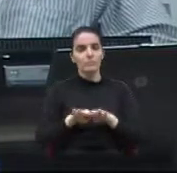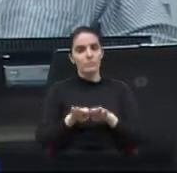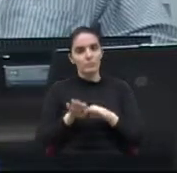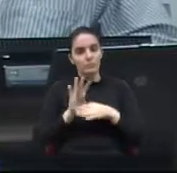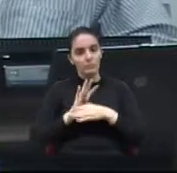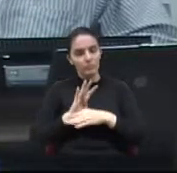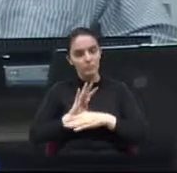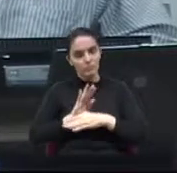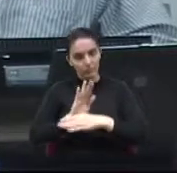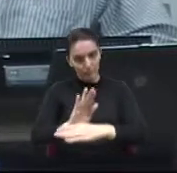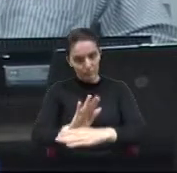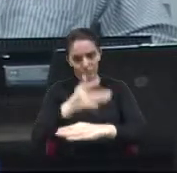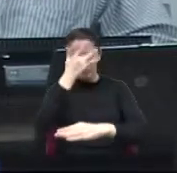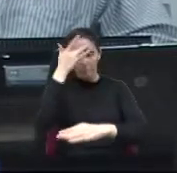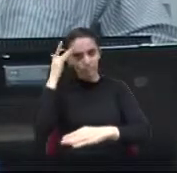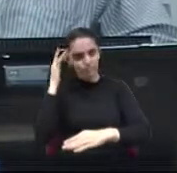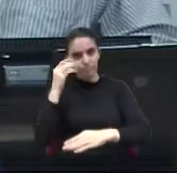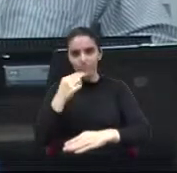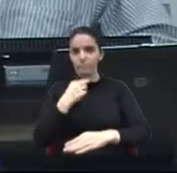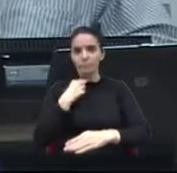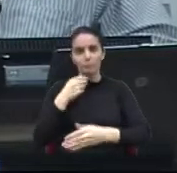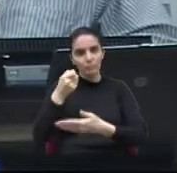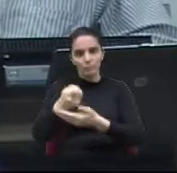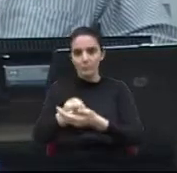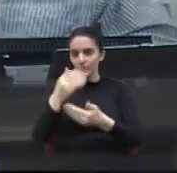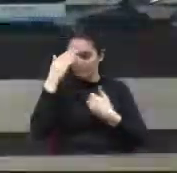é um trabalho muito lindo. Parabéns, Estevão.